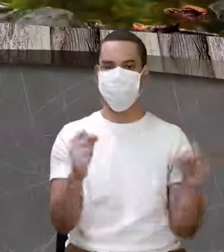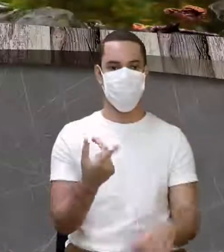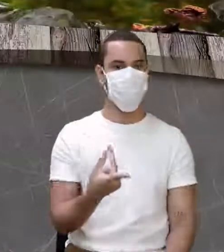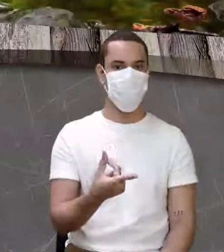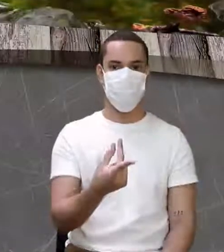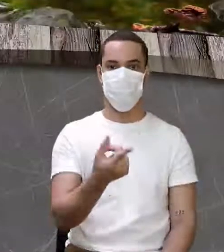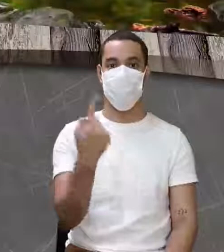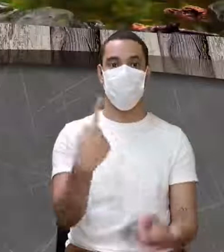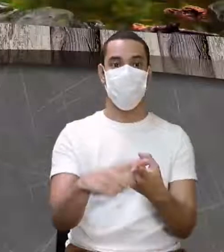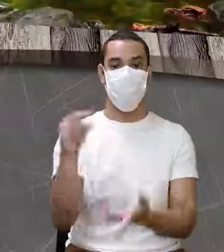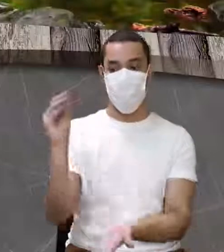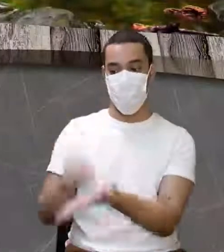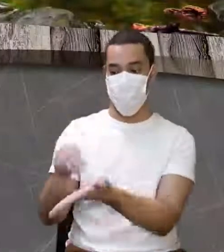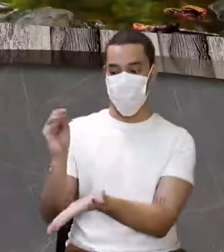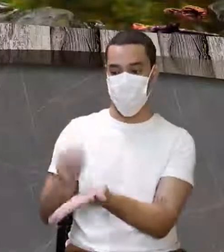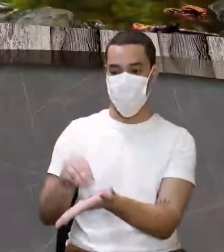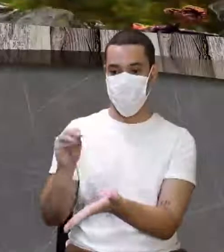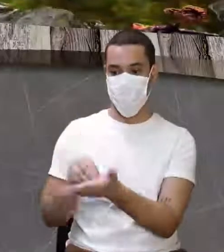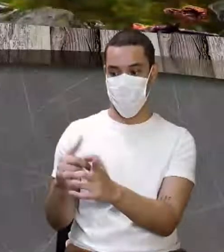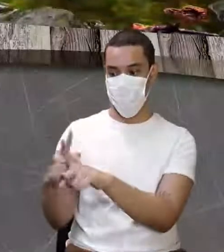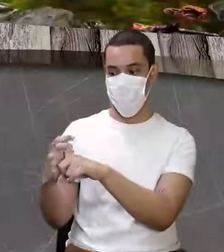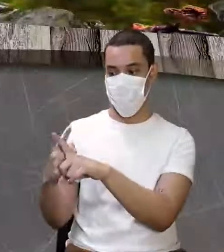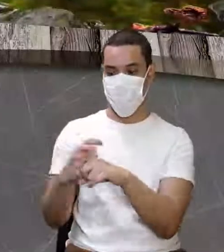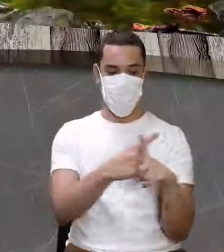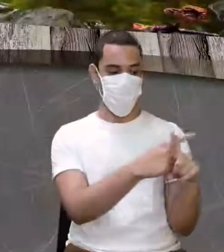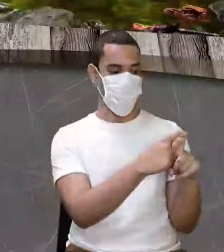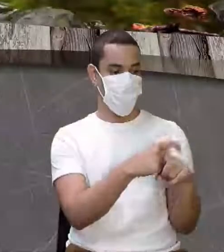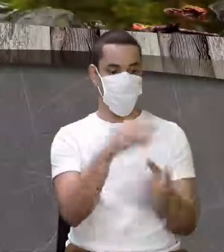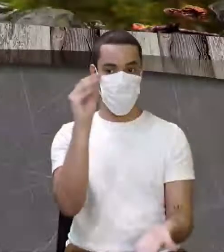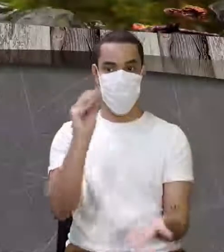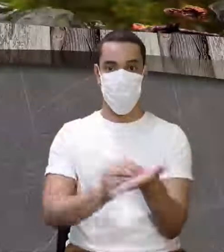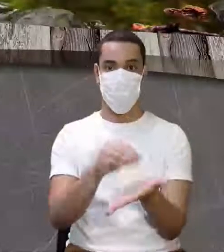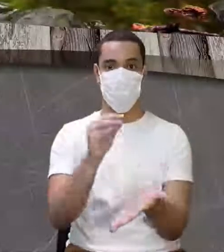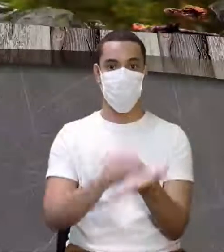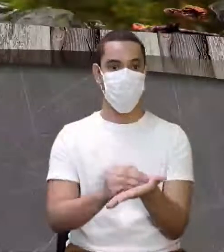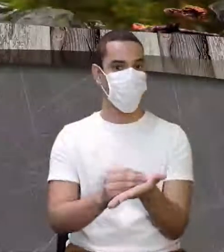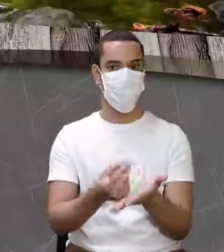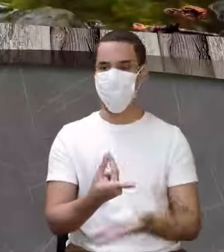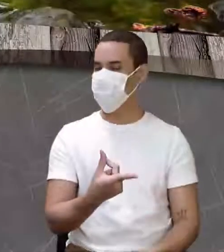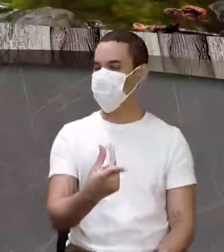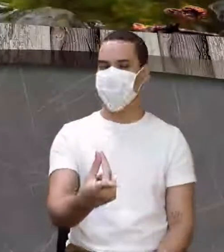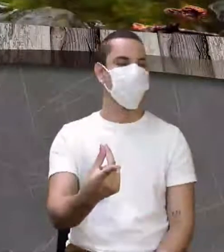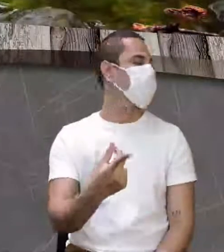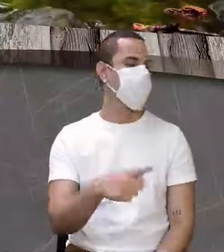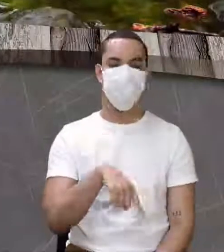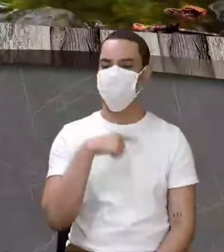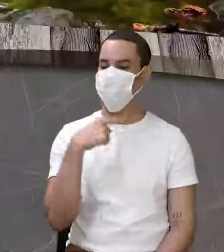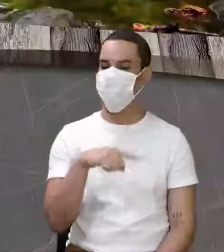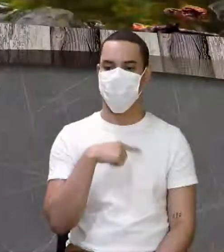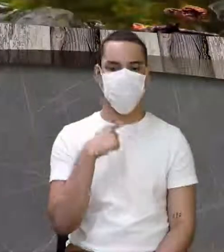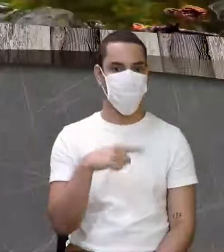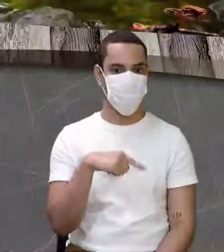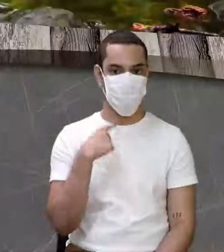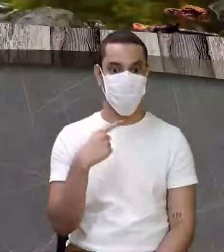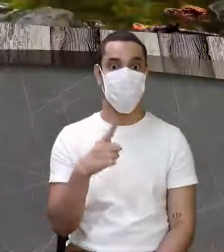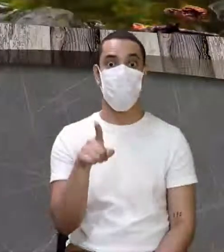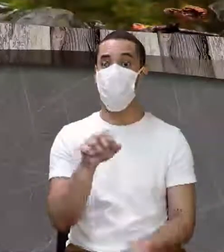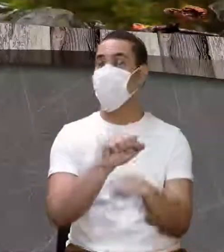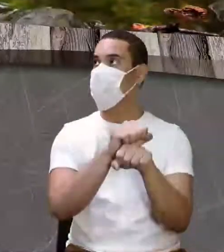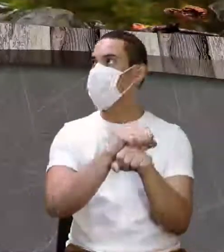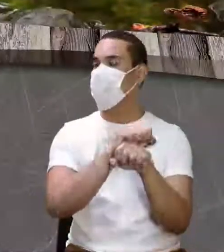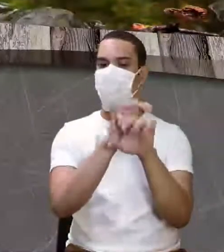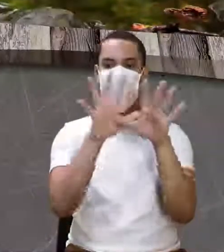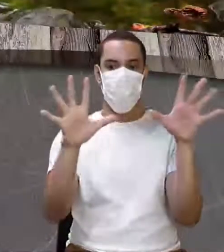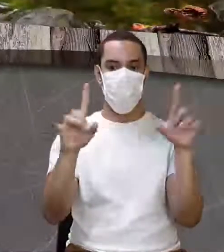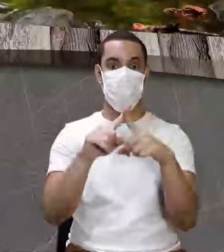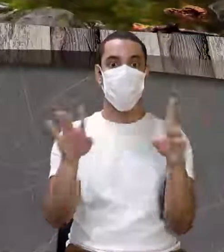devido a essa incompatibilidade cromossômica, tá? É uma das formas de isolamento, assim, muito clara e